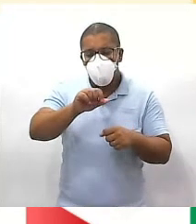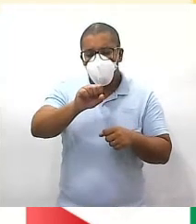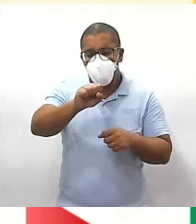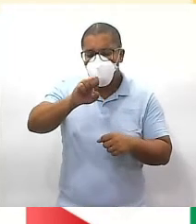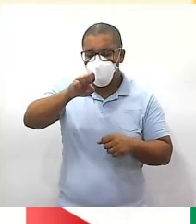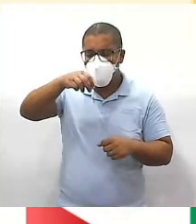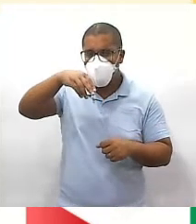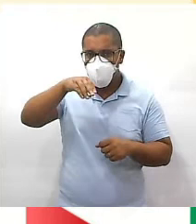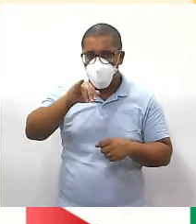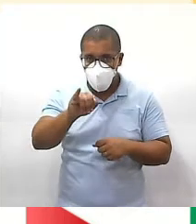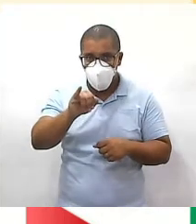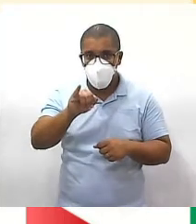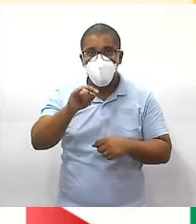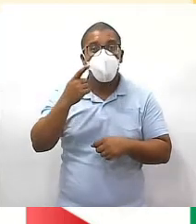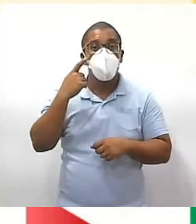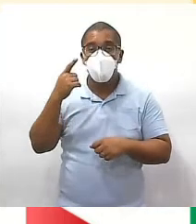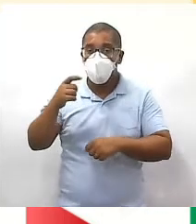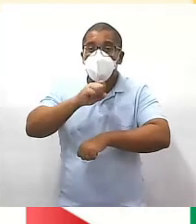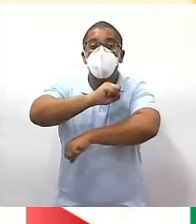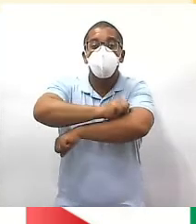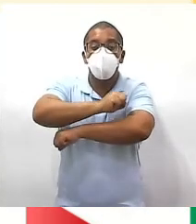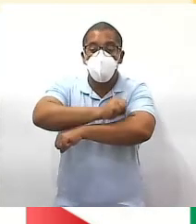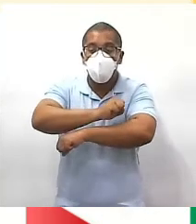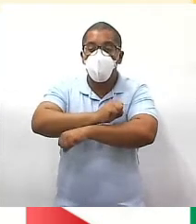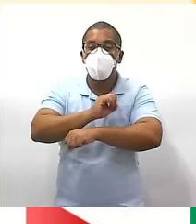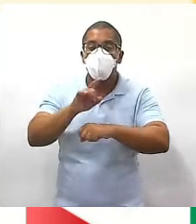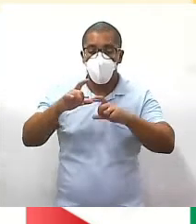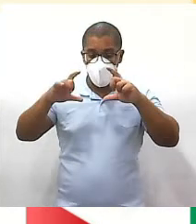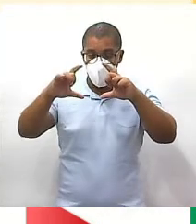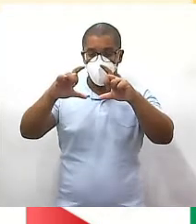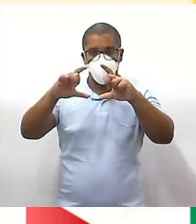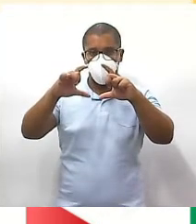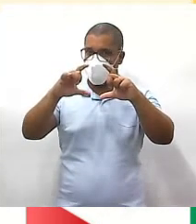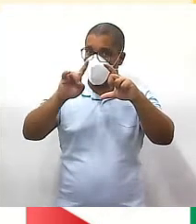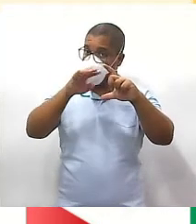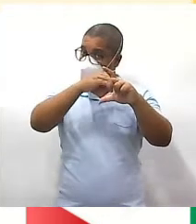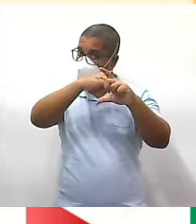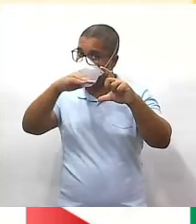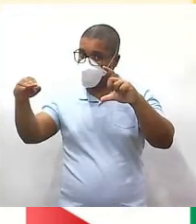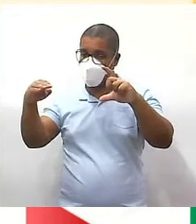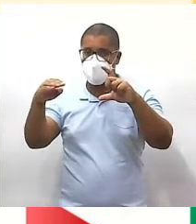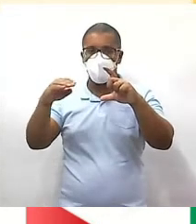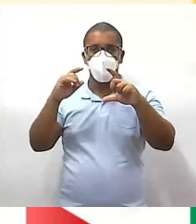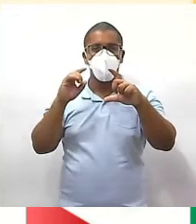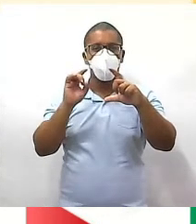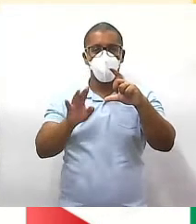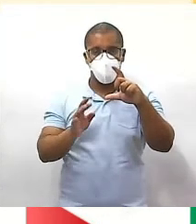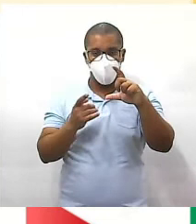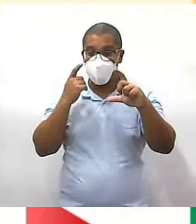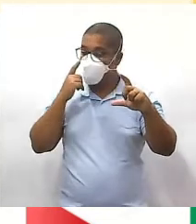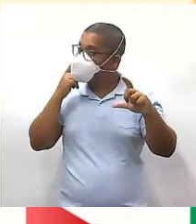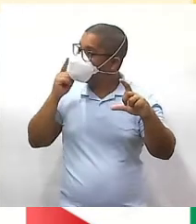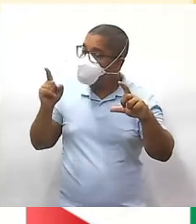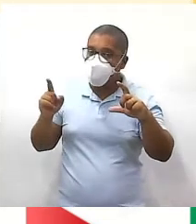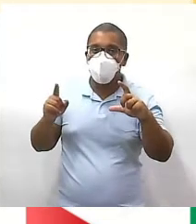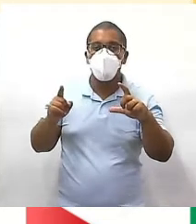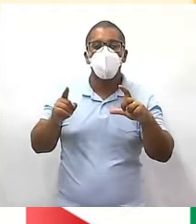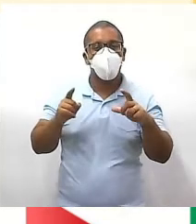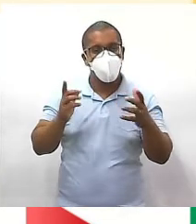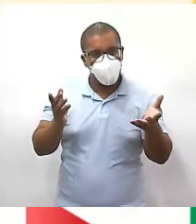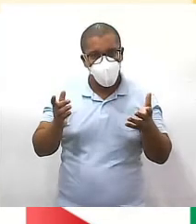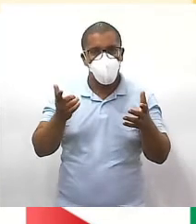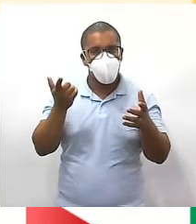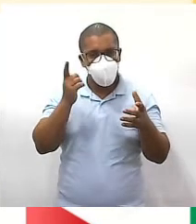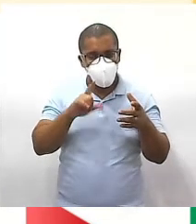o caso prático aí das janelas, para que ela fique mais fácil. Precisa botar viga alguma aí, eu utilizo nesse